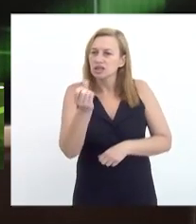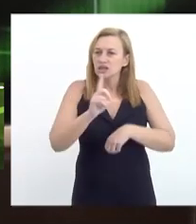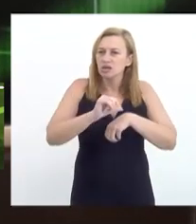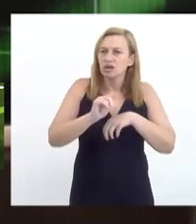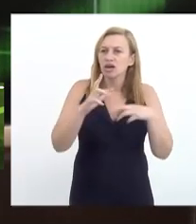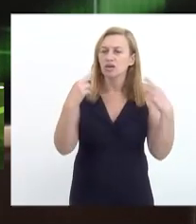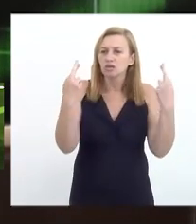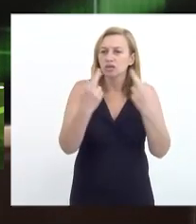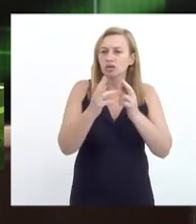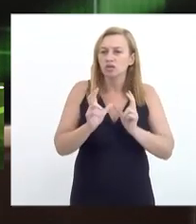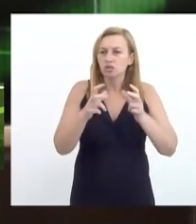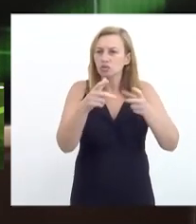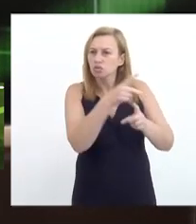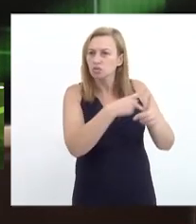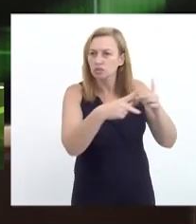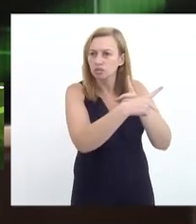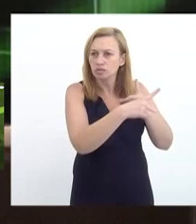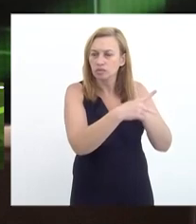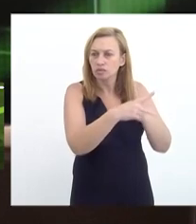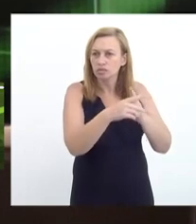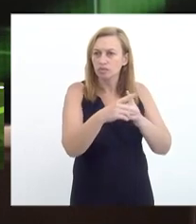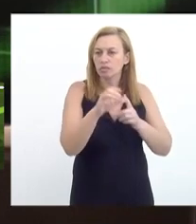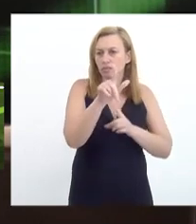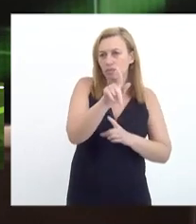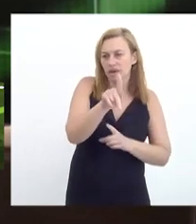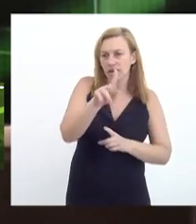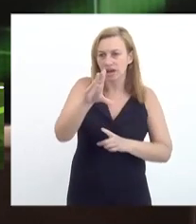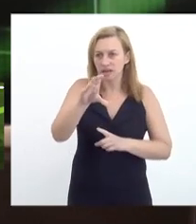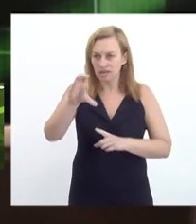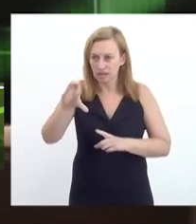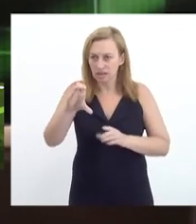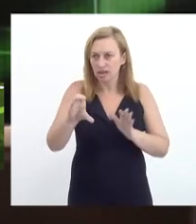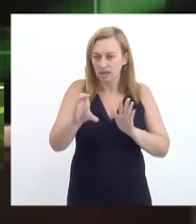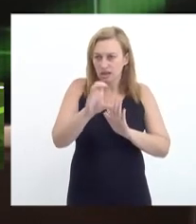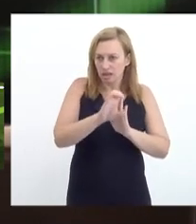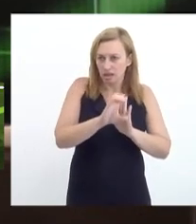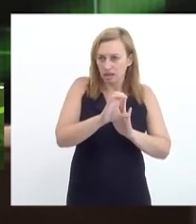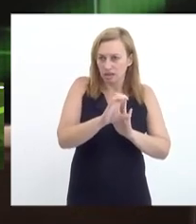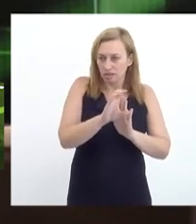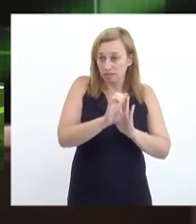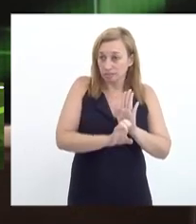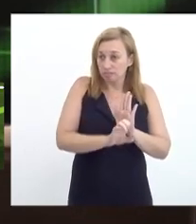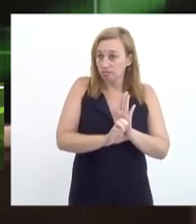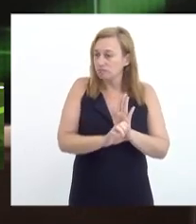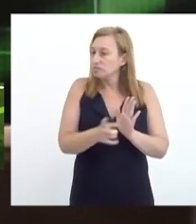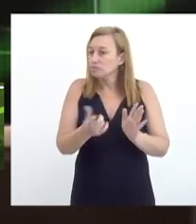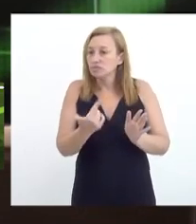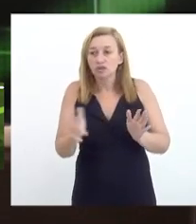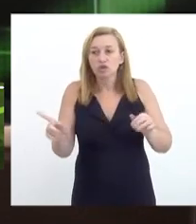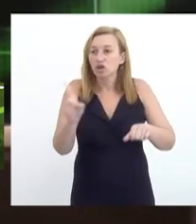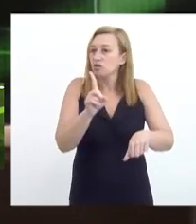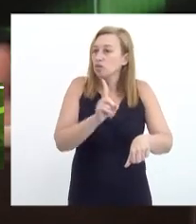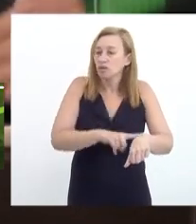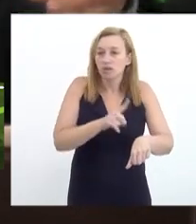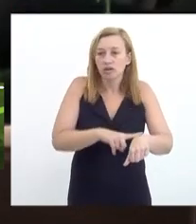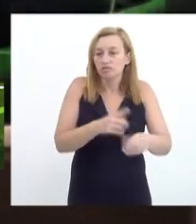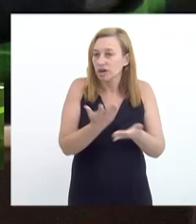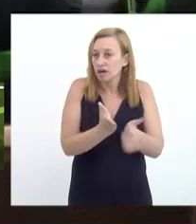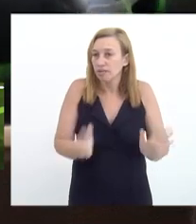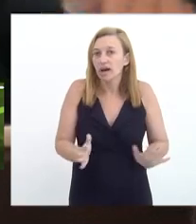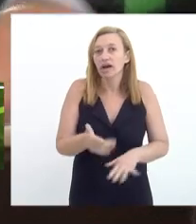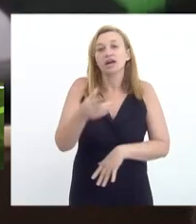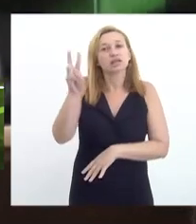Com Previdência PLC Emenda Segunda 100 horas Para acabar Terça-feira A ideia Entre 10